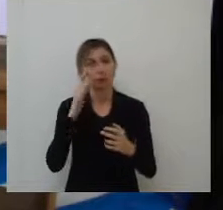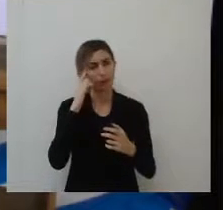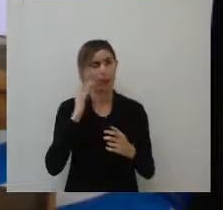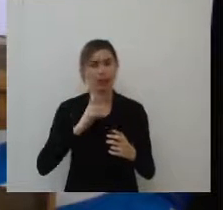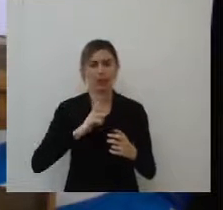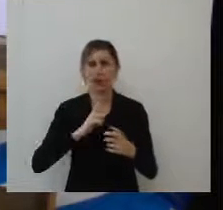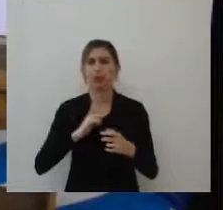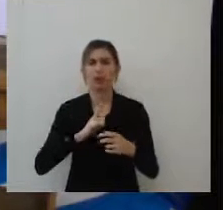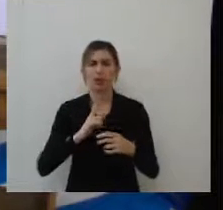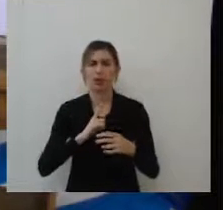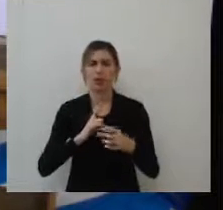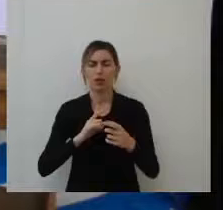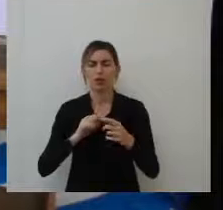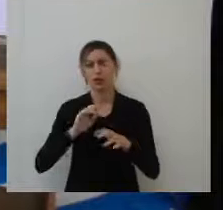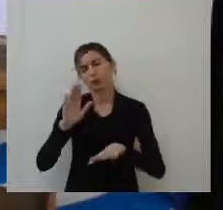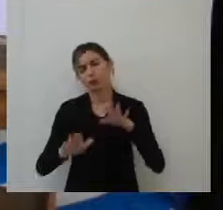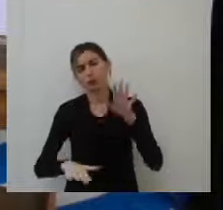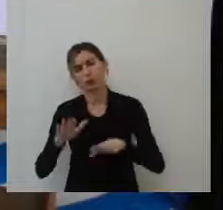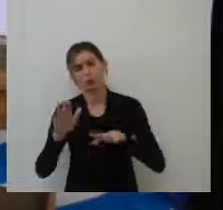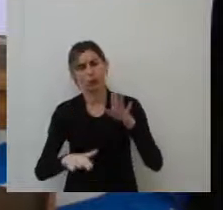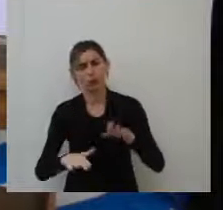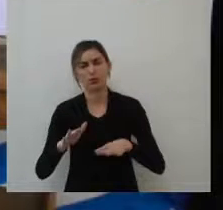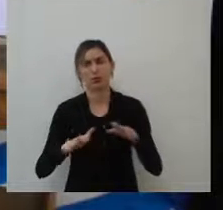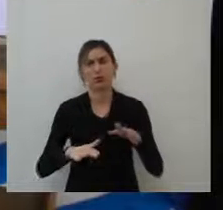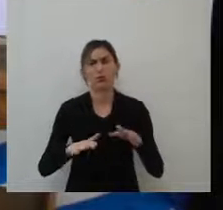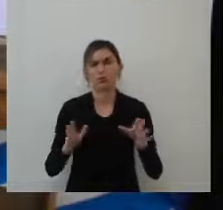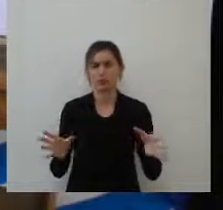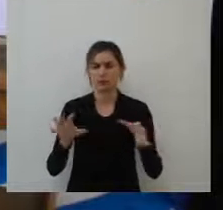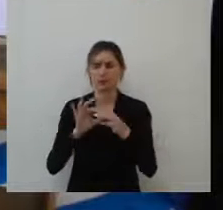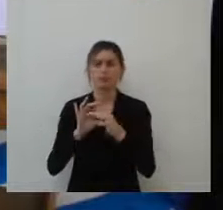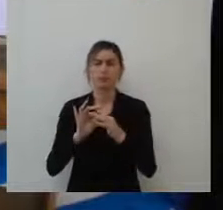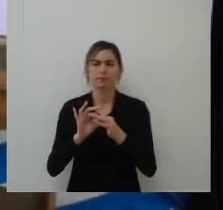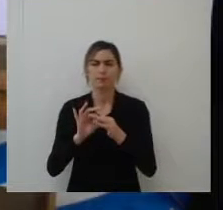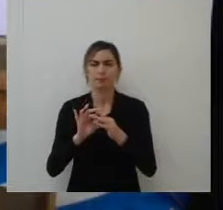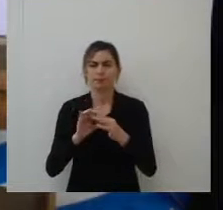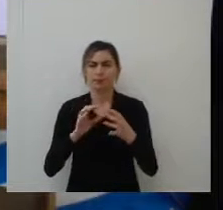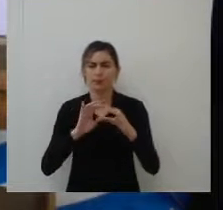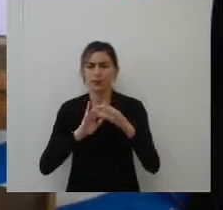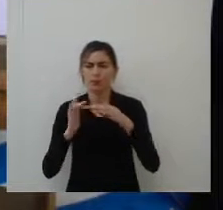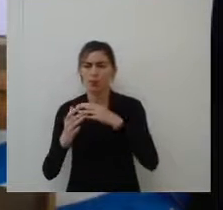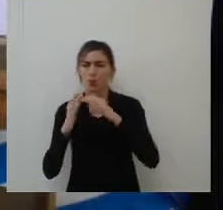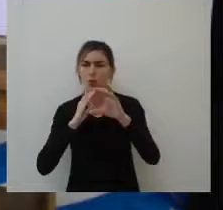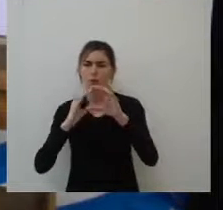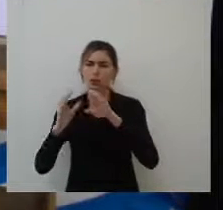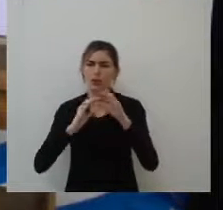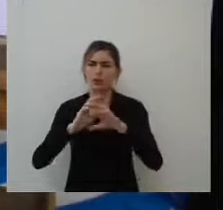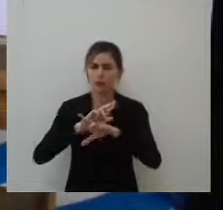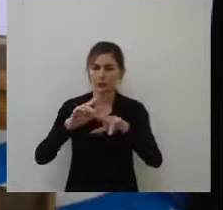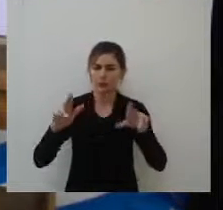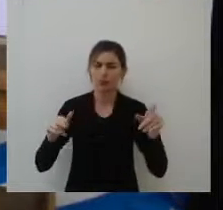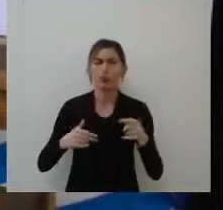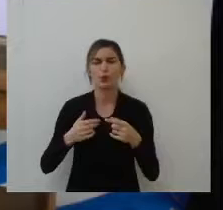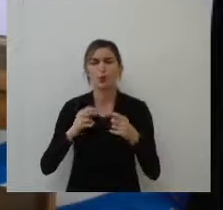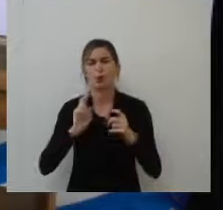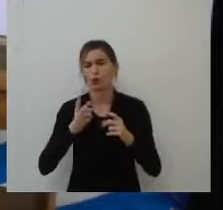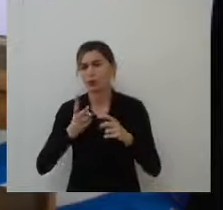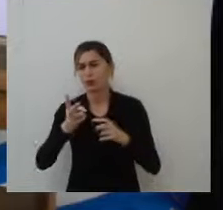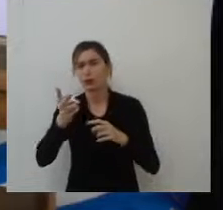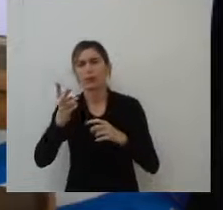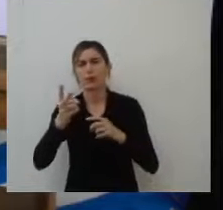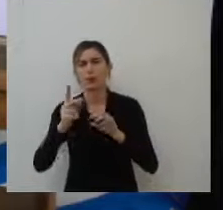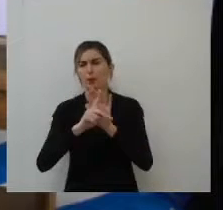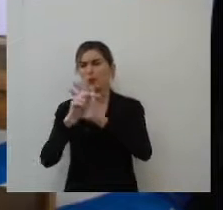Existem meios ou possibilidades de integração desses meios de comunicação ou operam sempre de